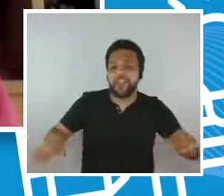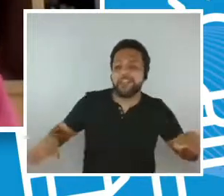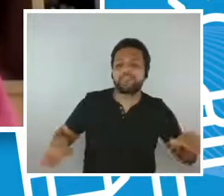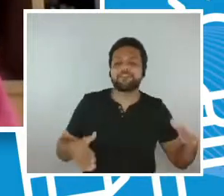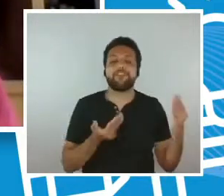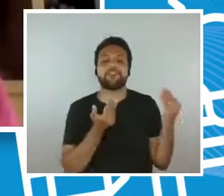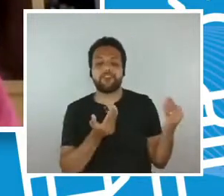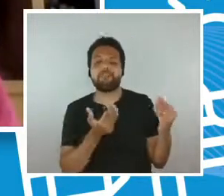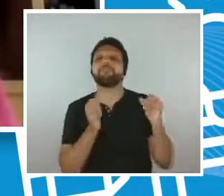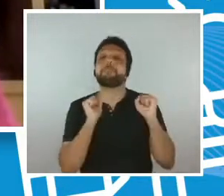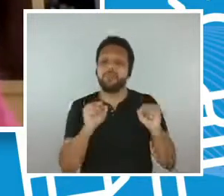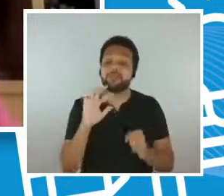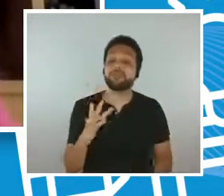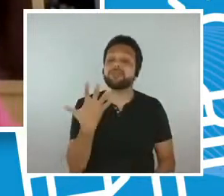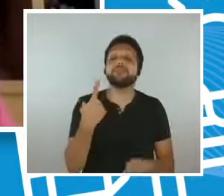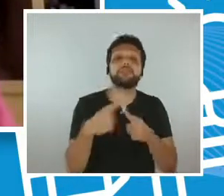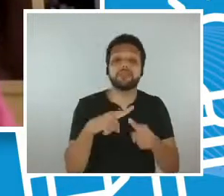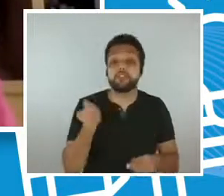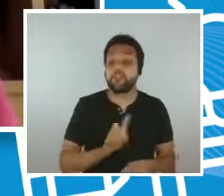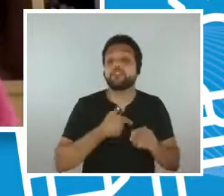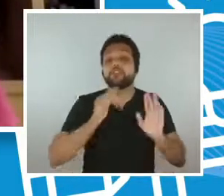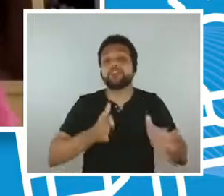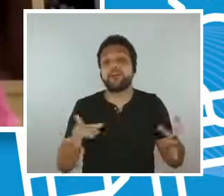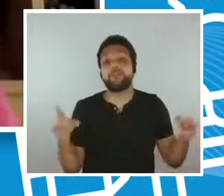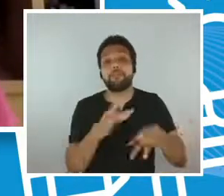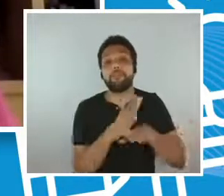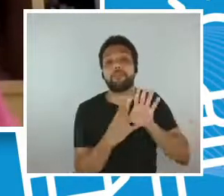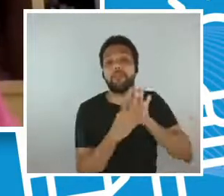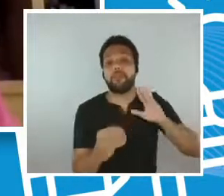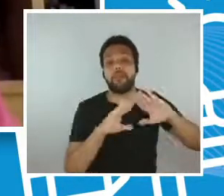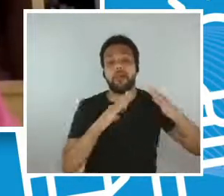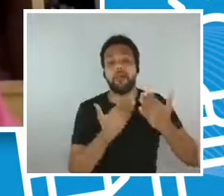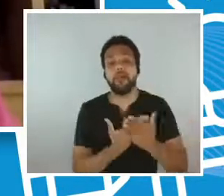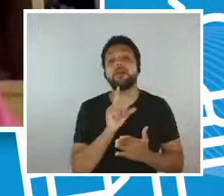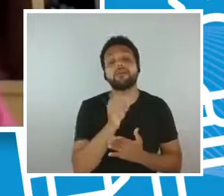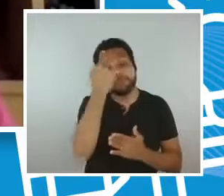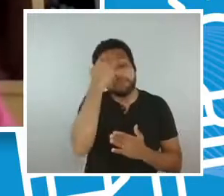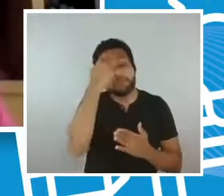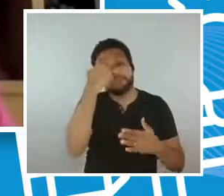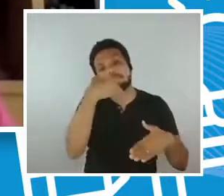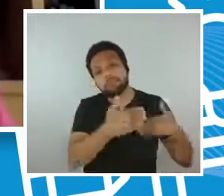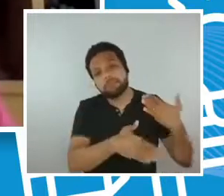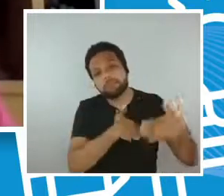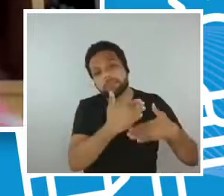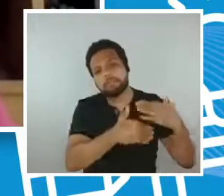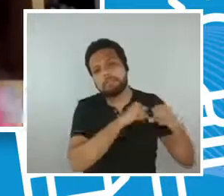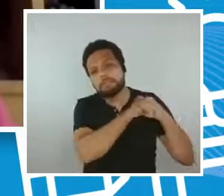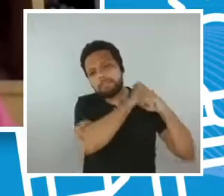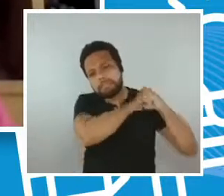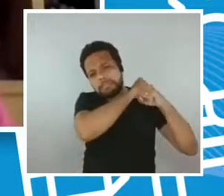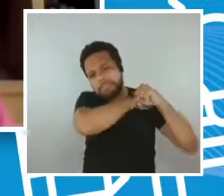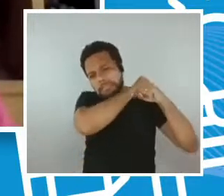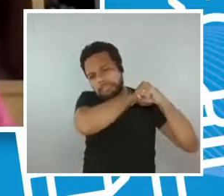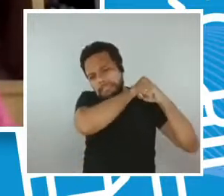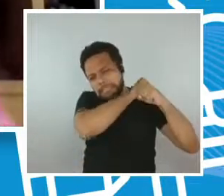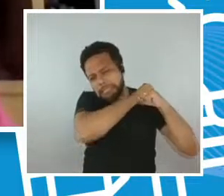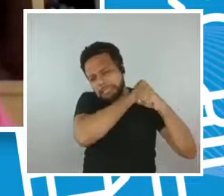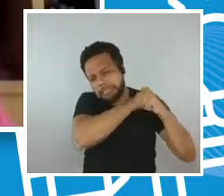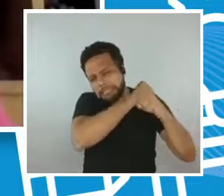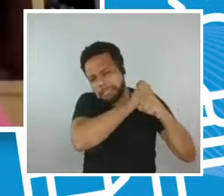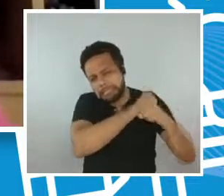modelo de escola que foi sendo desenvolvido há muitos anos,